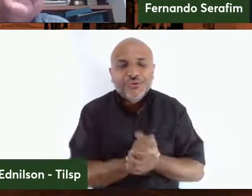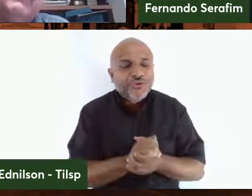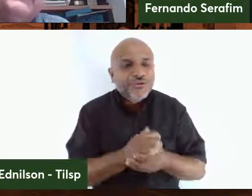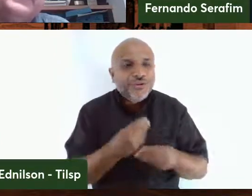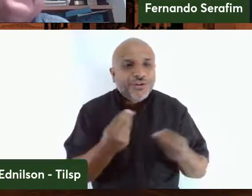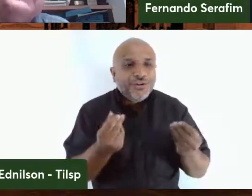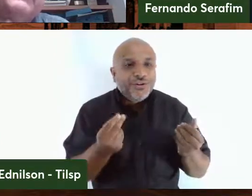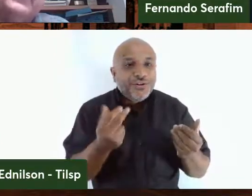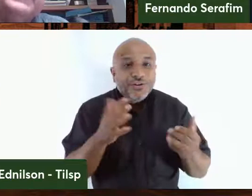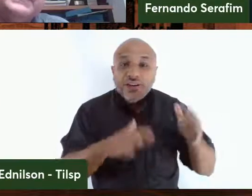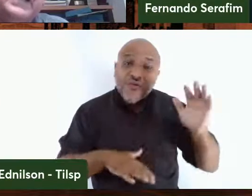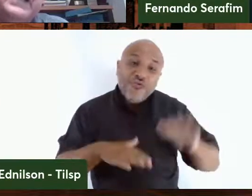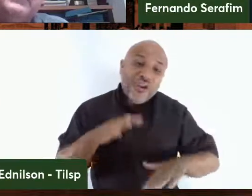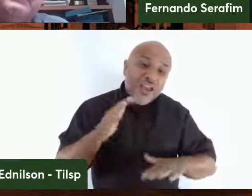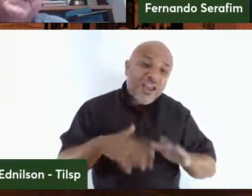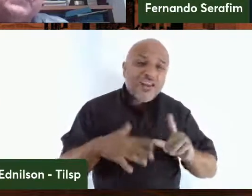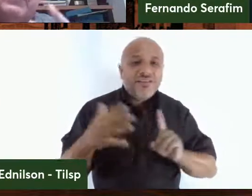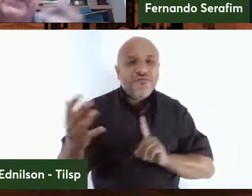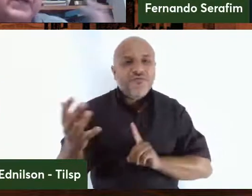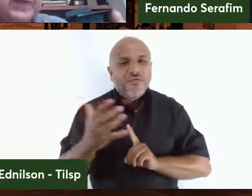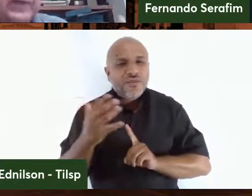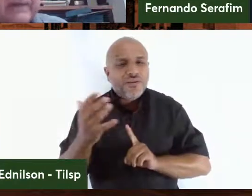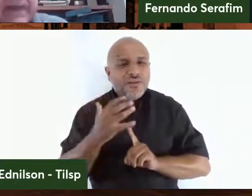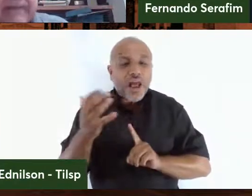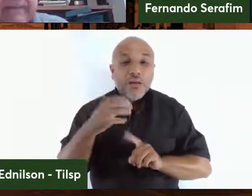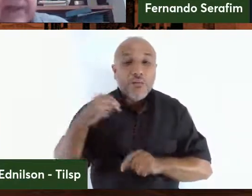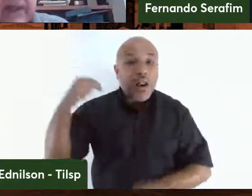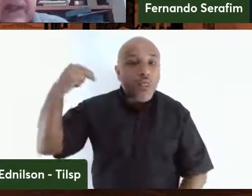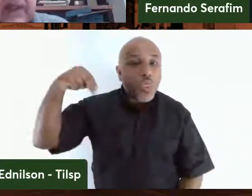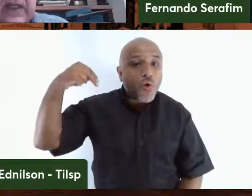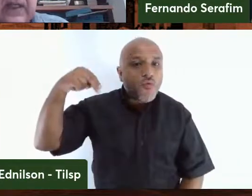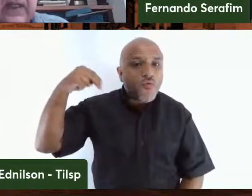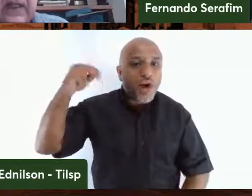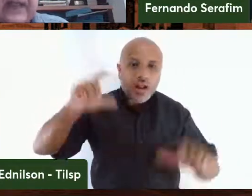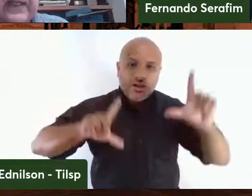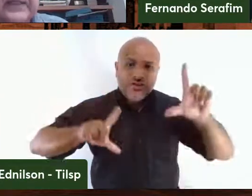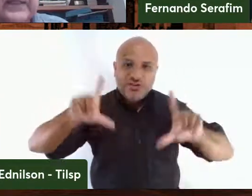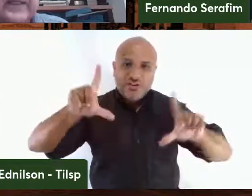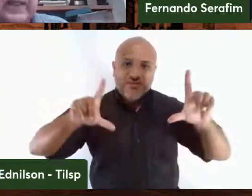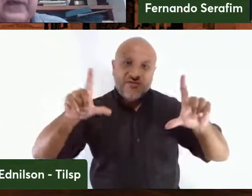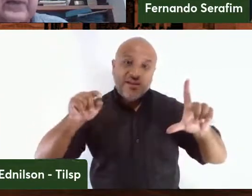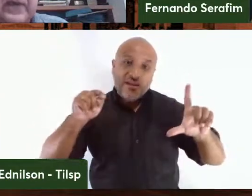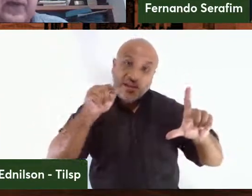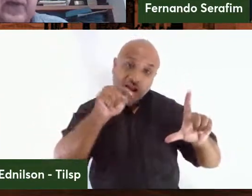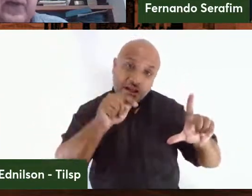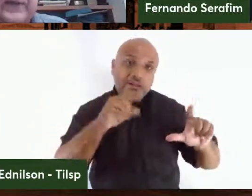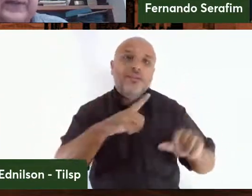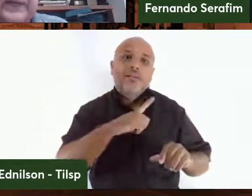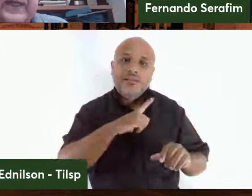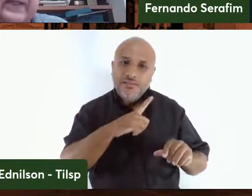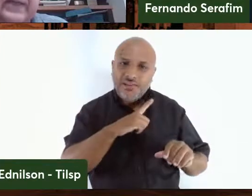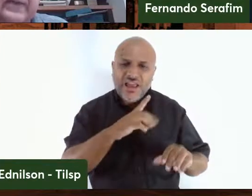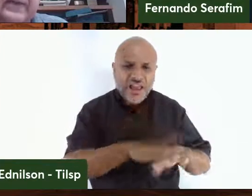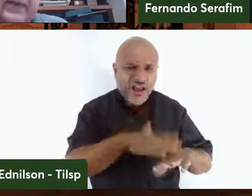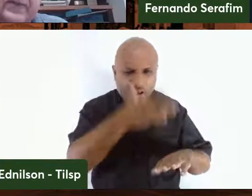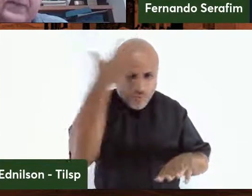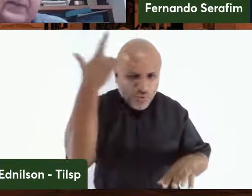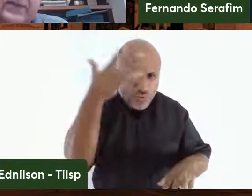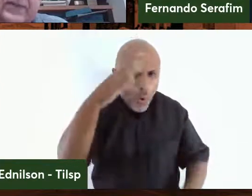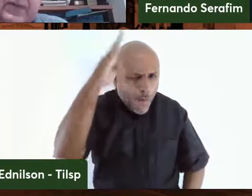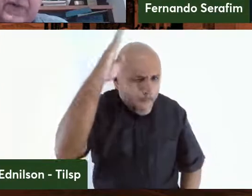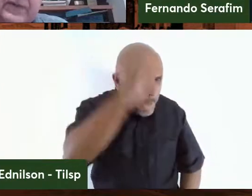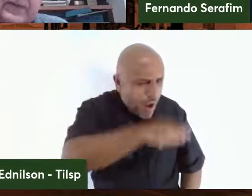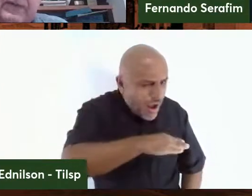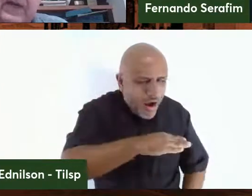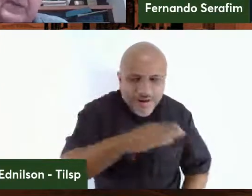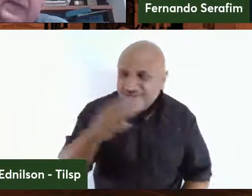vamos dizer, talvez influenciado pelas novelas de TV, em que aí sim tem os vilões, né, tem